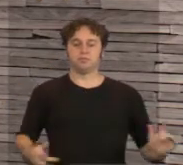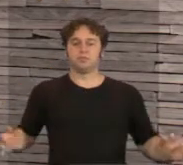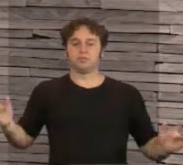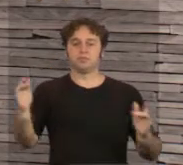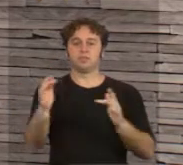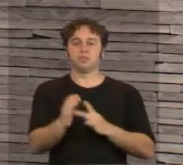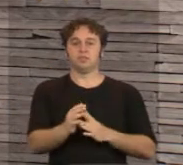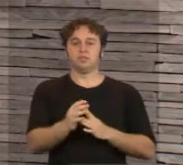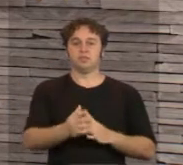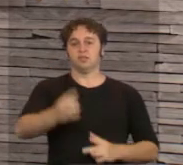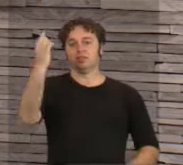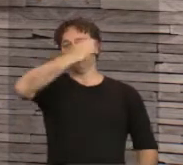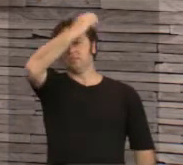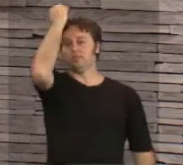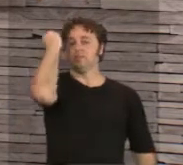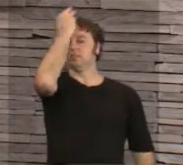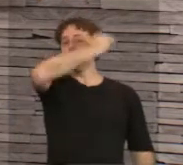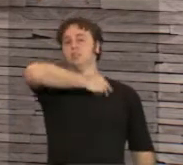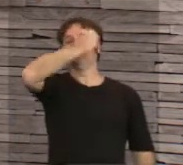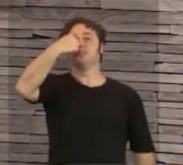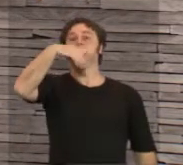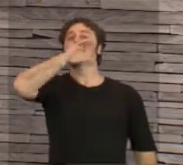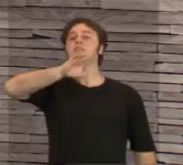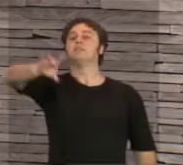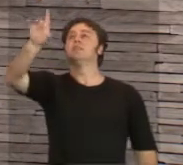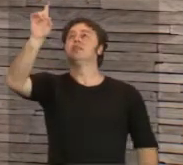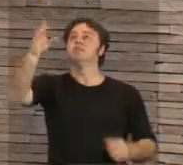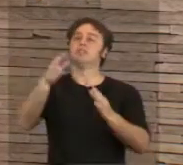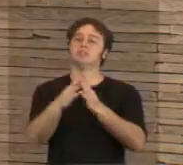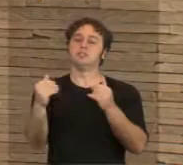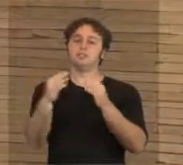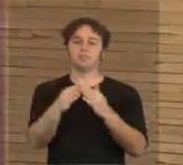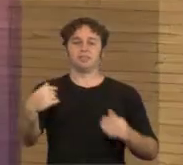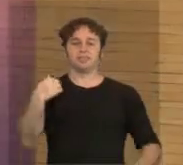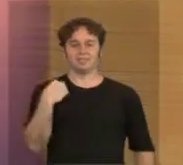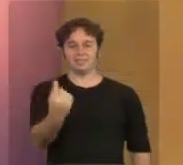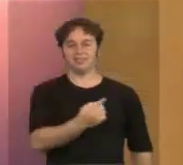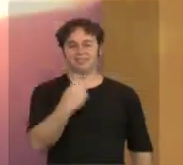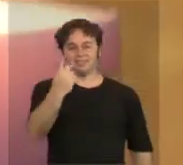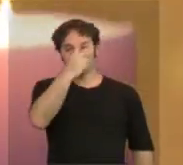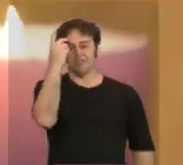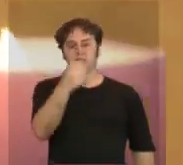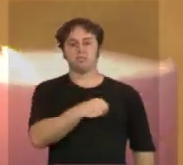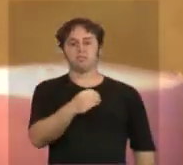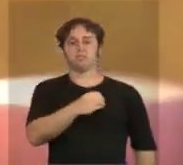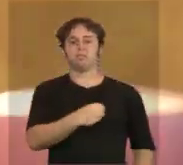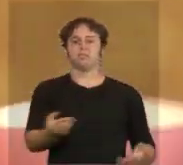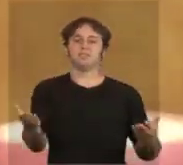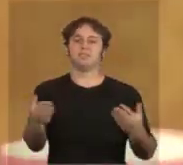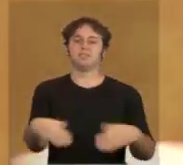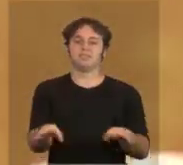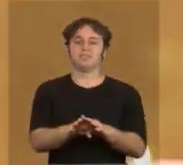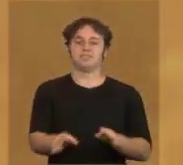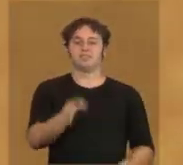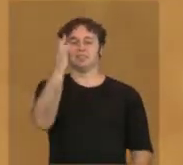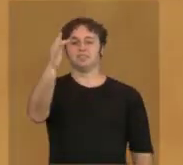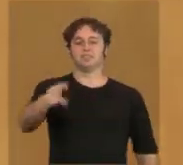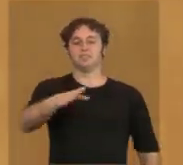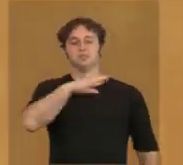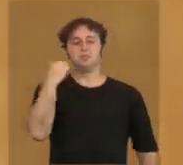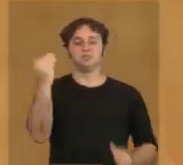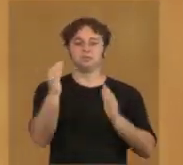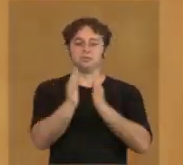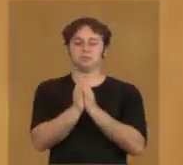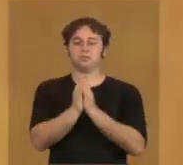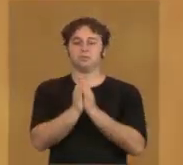as mulheres, e bendito é o fruto do vosso ventre, Jesus. Santa Maria, Mãe de Deus, rogai por nós, pecadores,